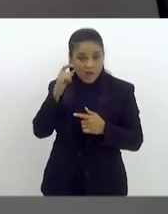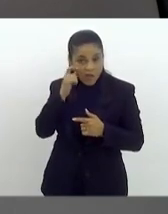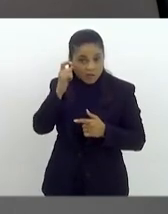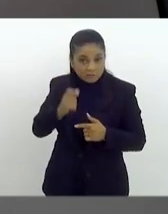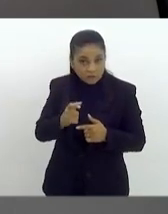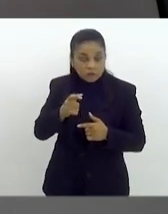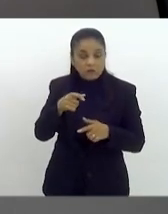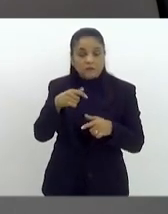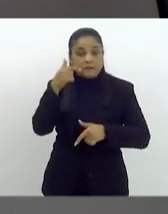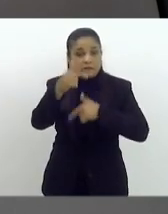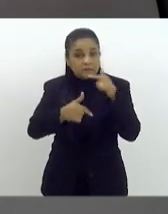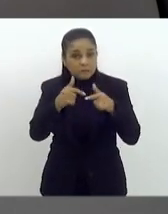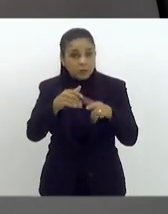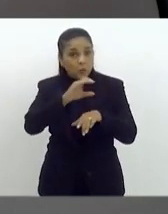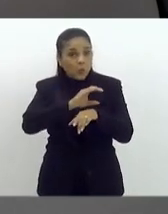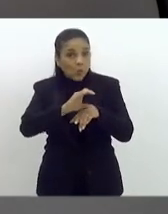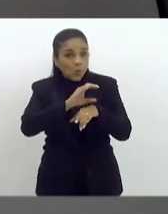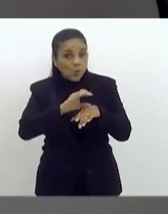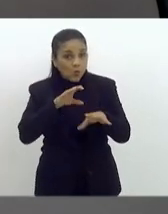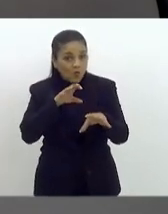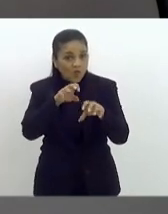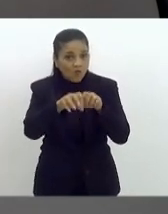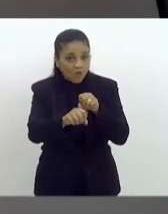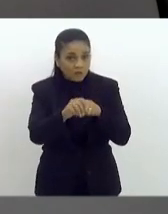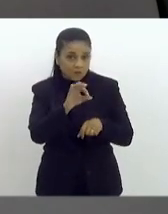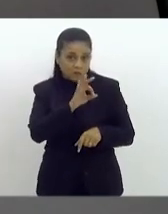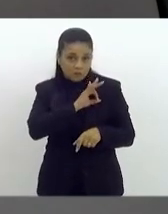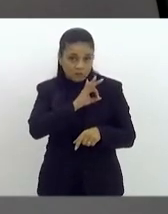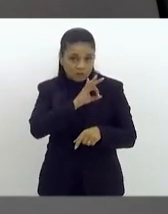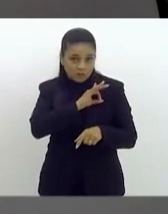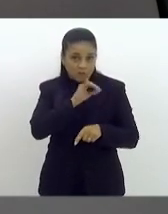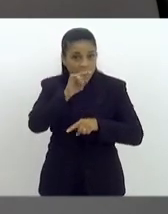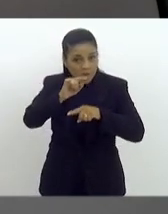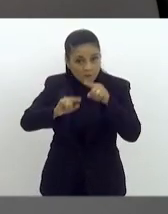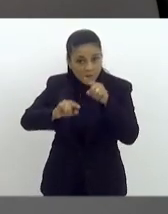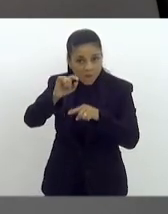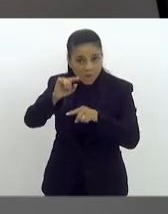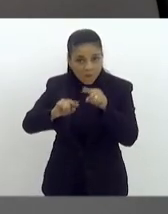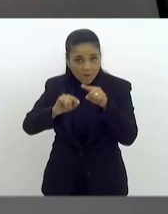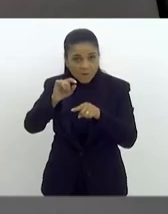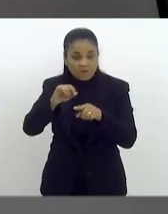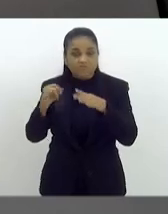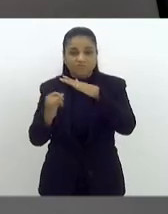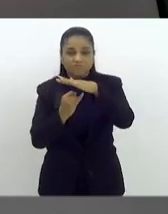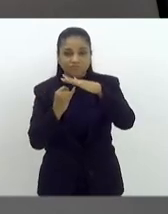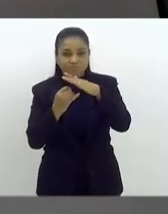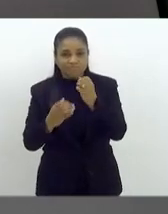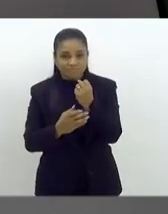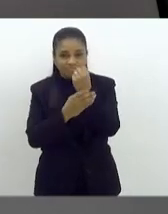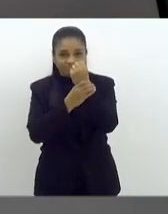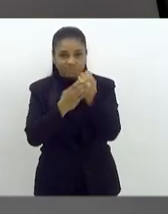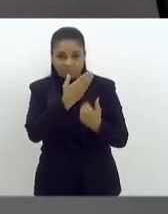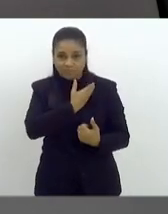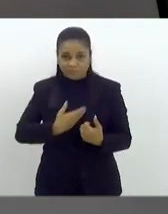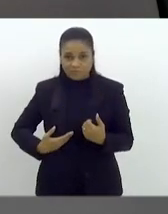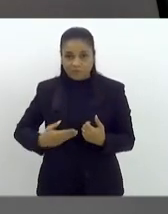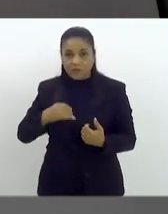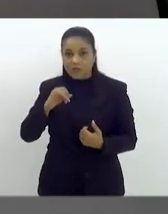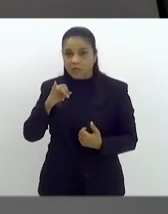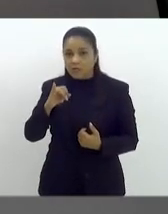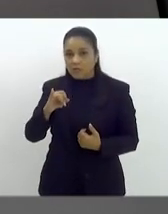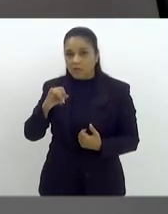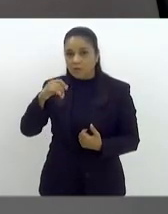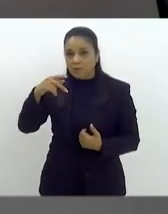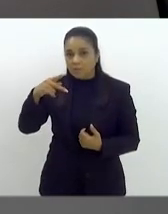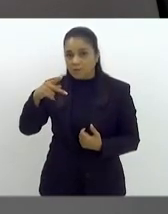Formação é e também de uma ferramenta que a gente disponibiliza no instituto de Segurança Pública que é o espiggel